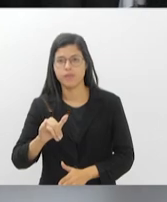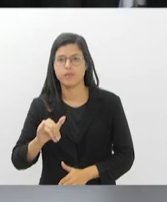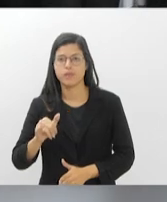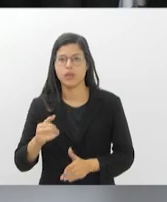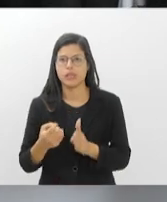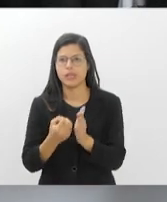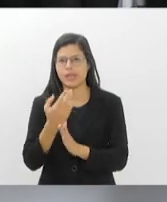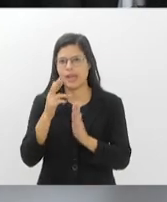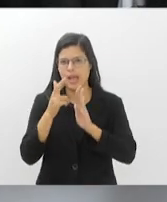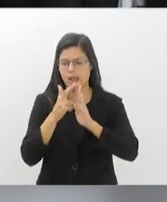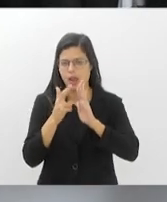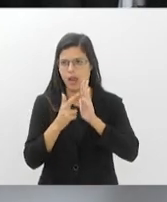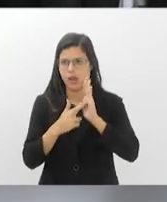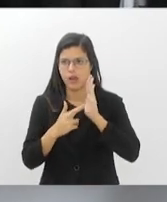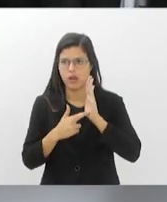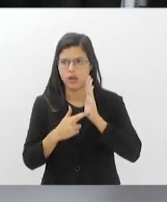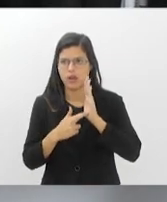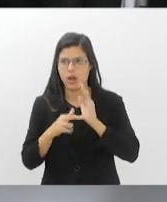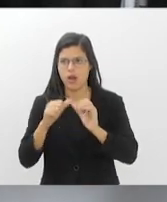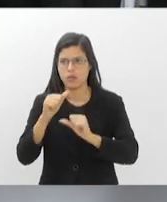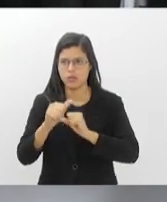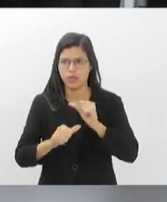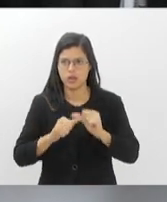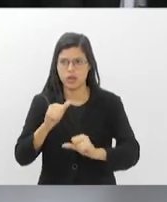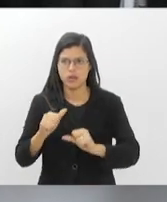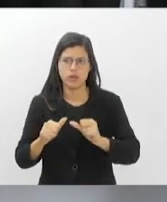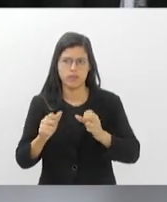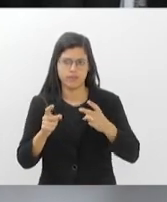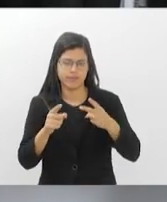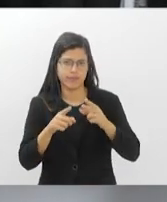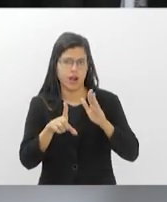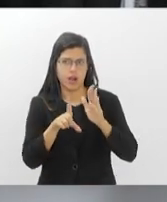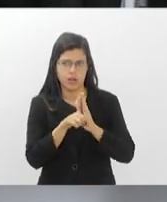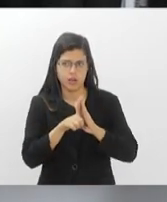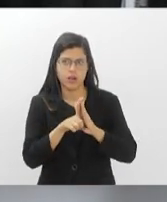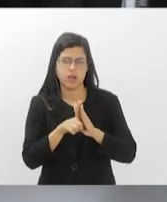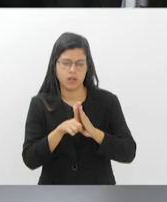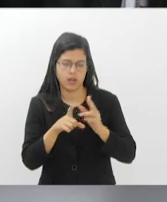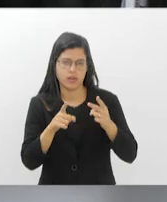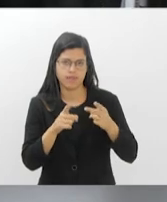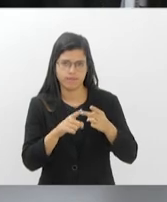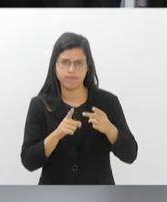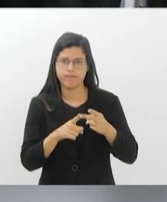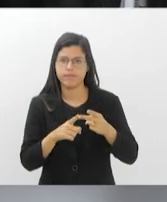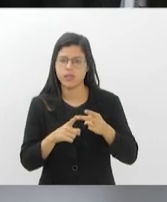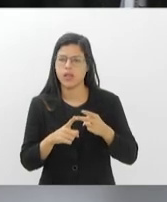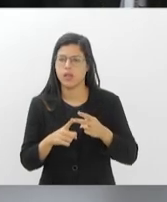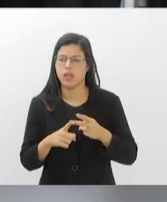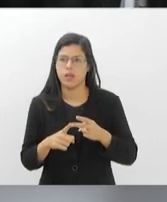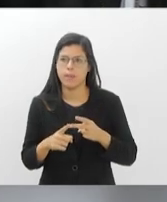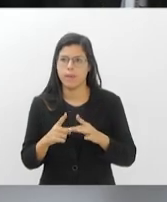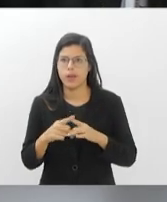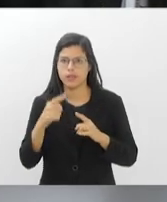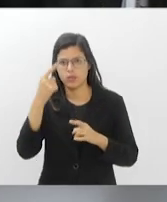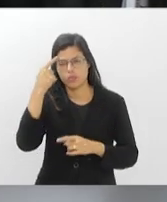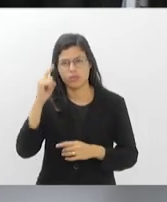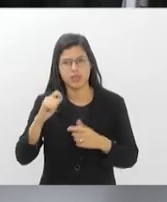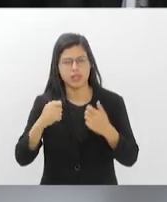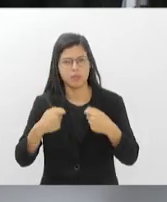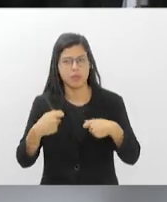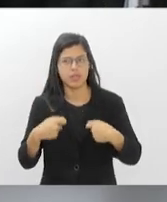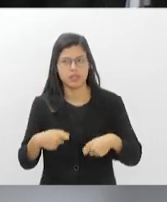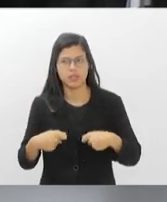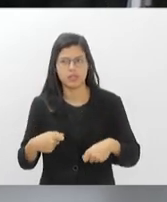tema, em tese, alterando 8.625, como bem disse Vossa Excelência, mas eu não sei se também é necessário fazer menção ou